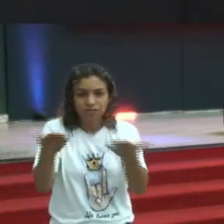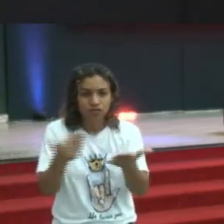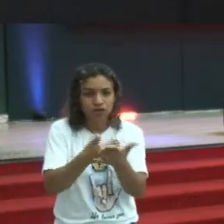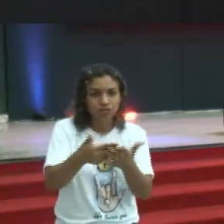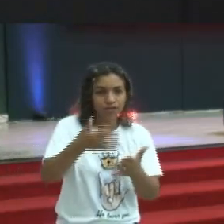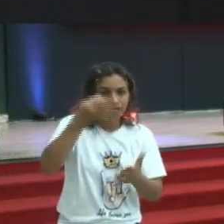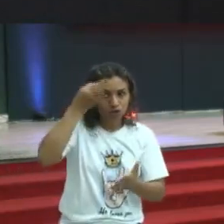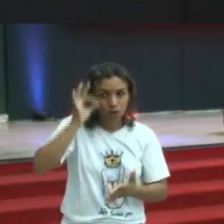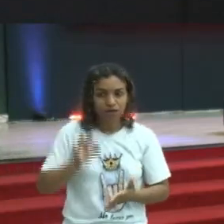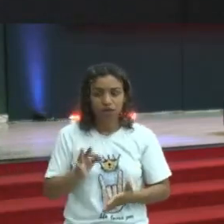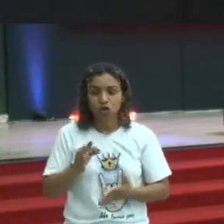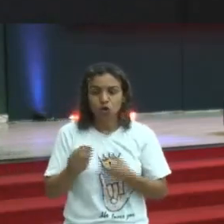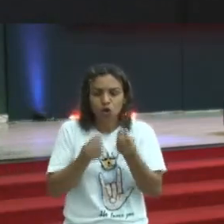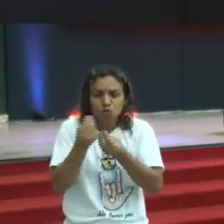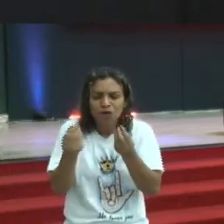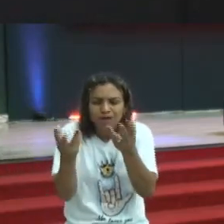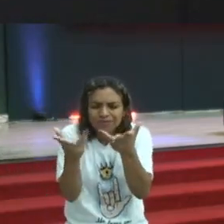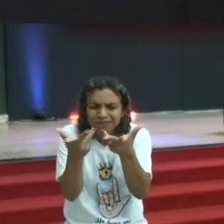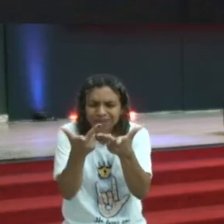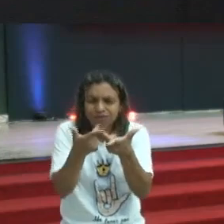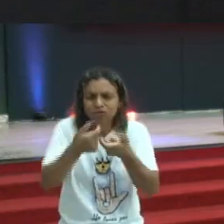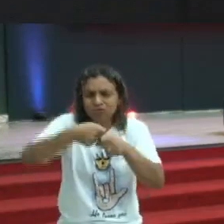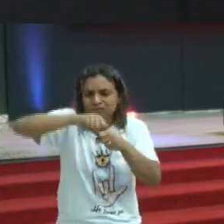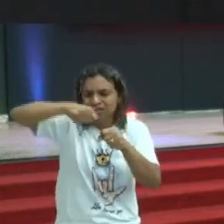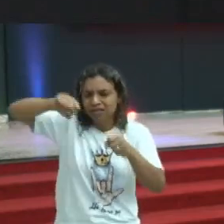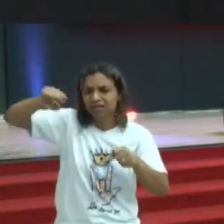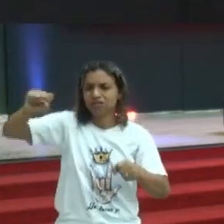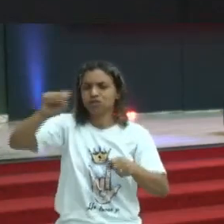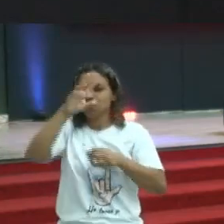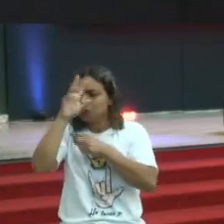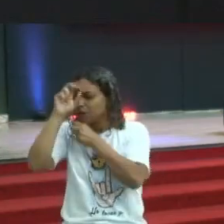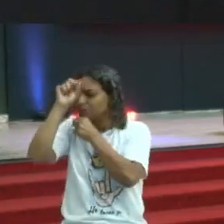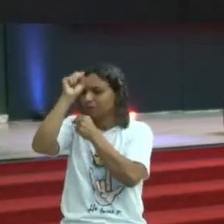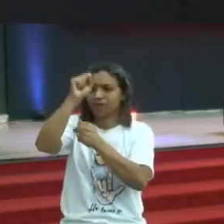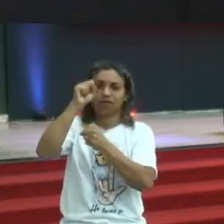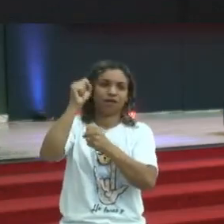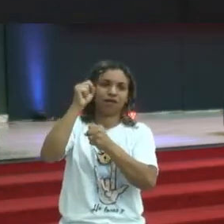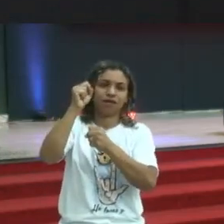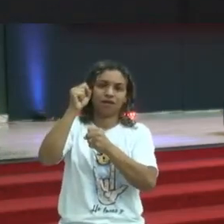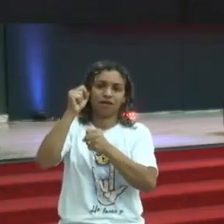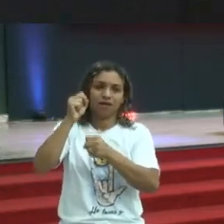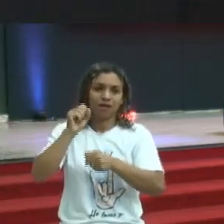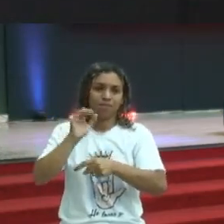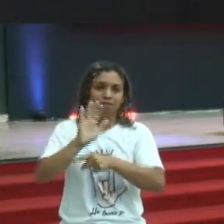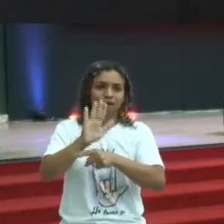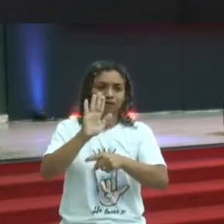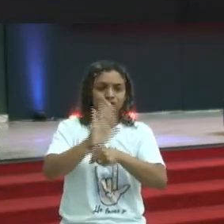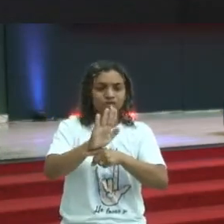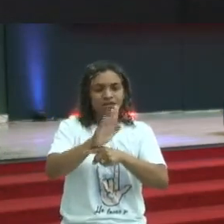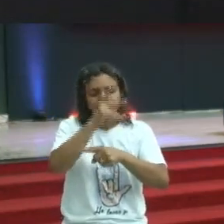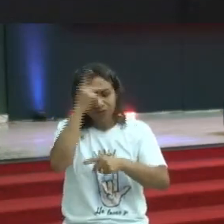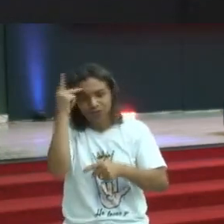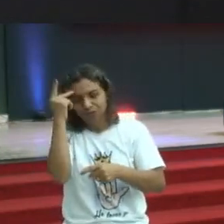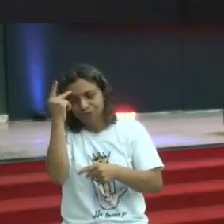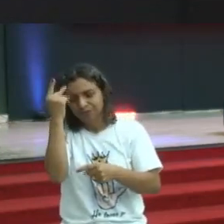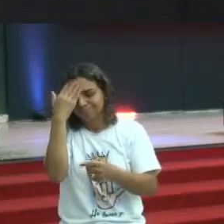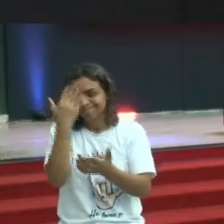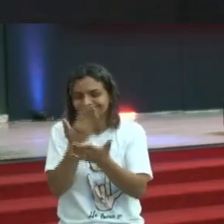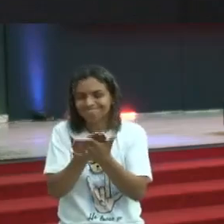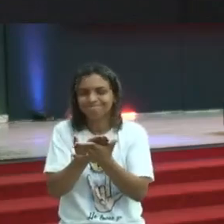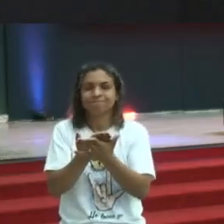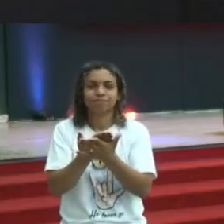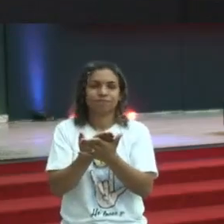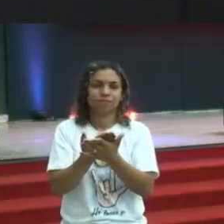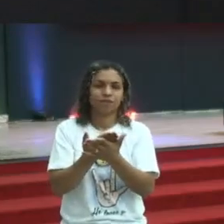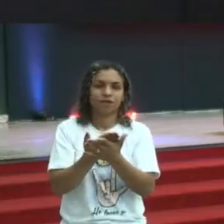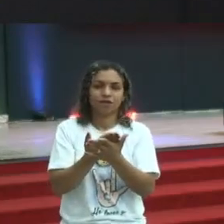é incrivelmente grande o seu poder para ajudar aqueles que creem nele. Foi esse